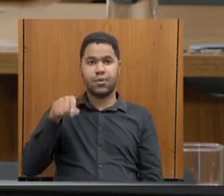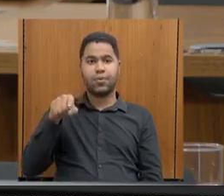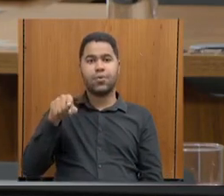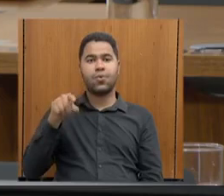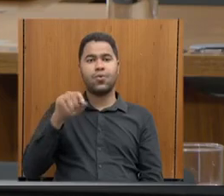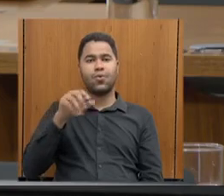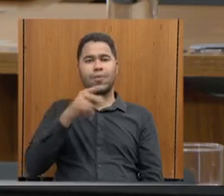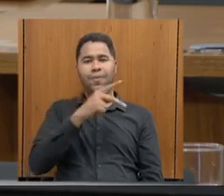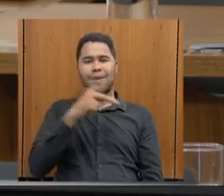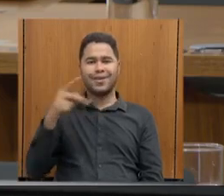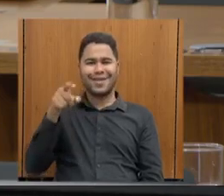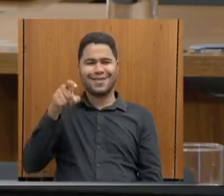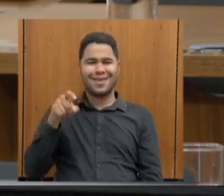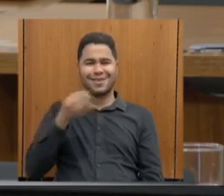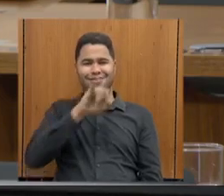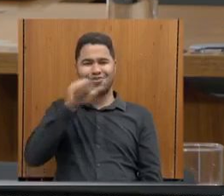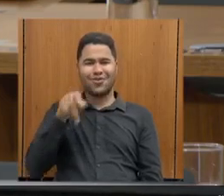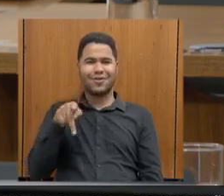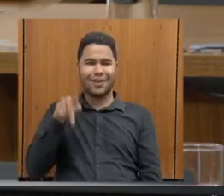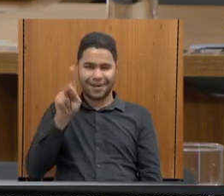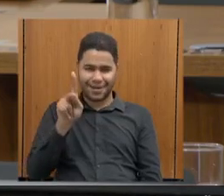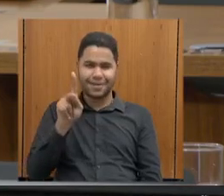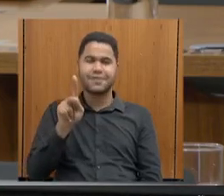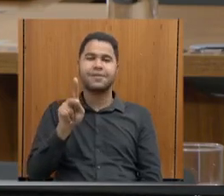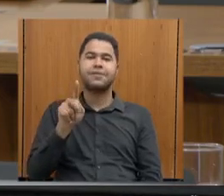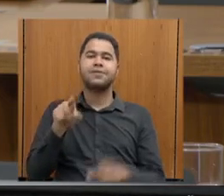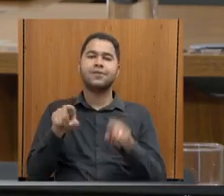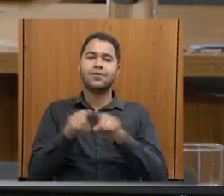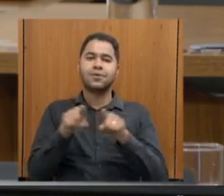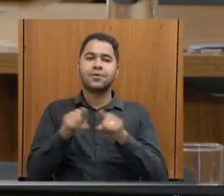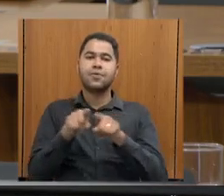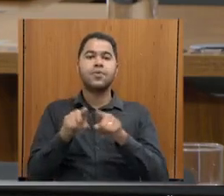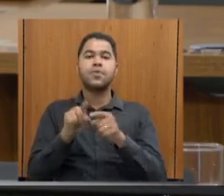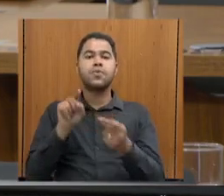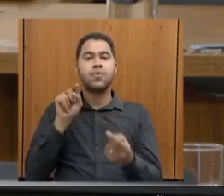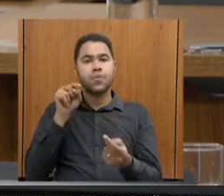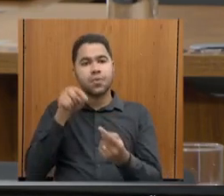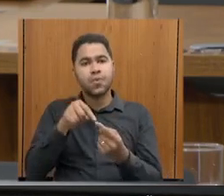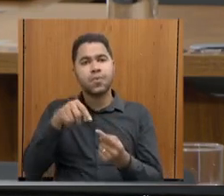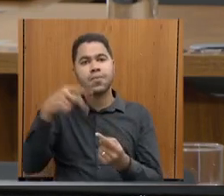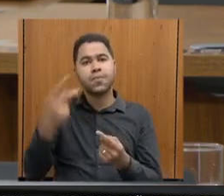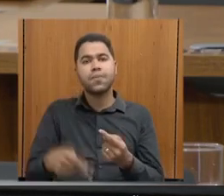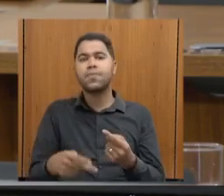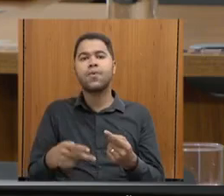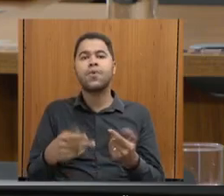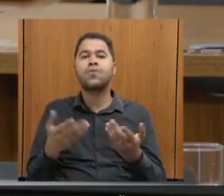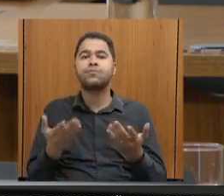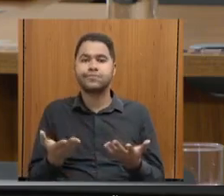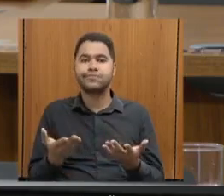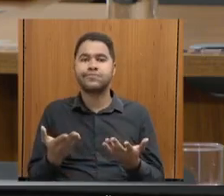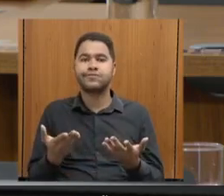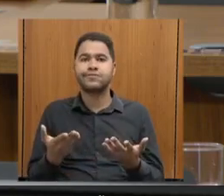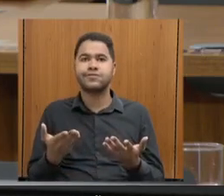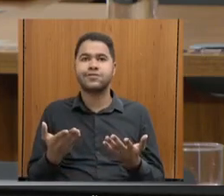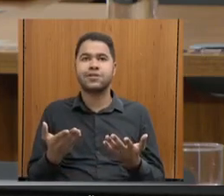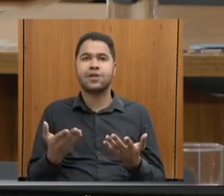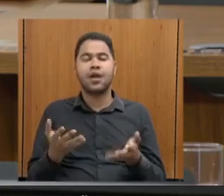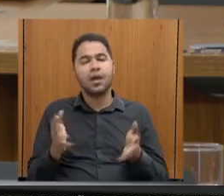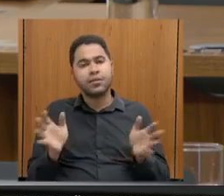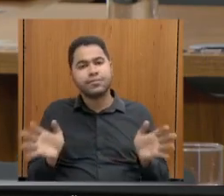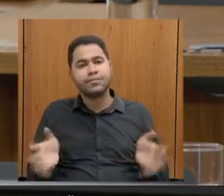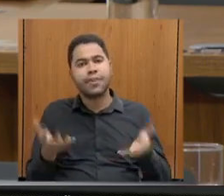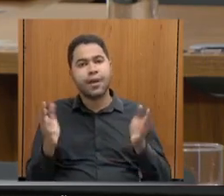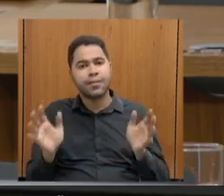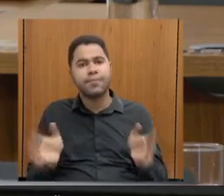Kubitschek e o nosso grande propósito a nossa missão é ser indutor